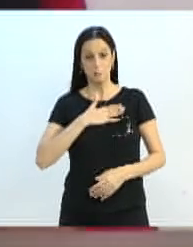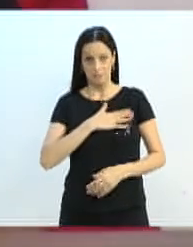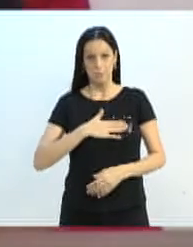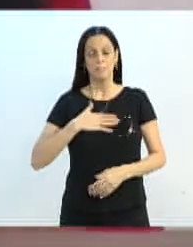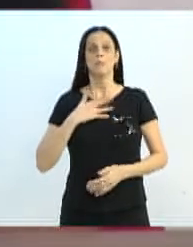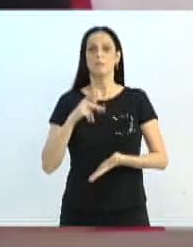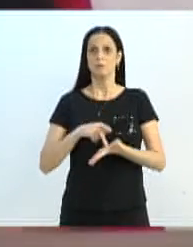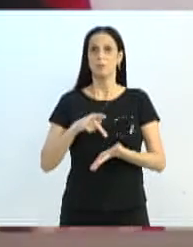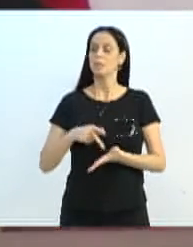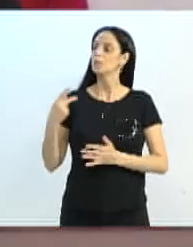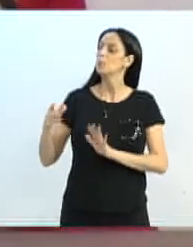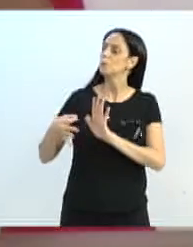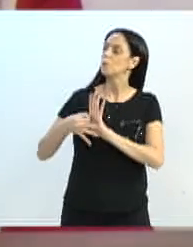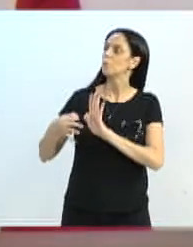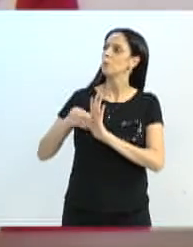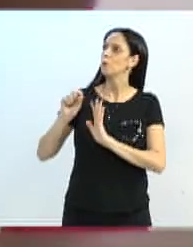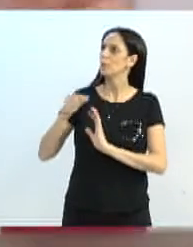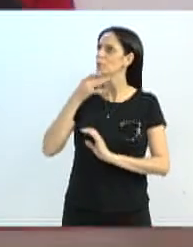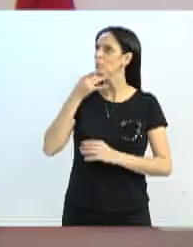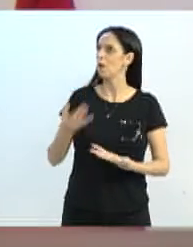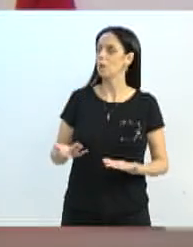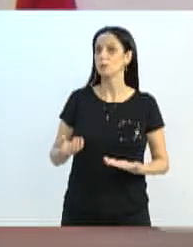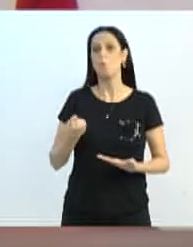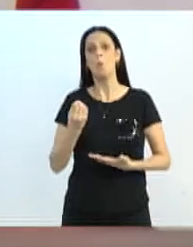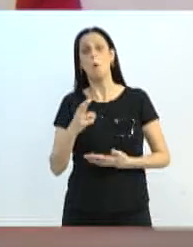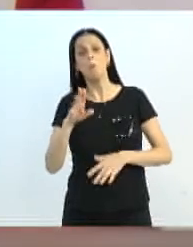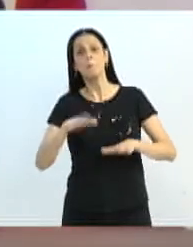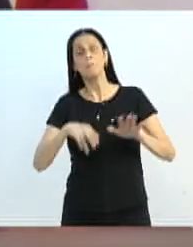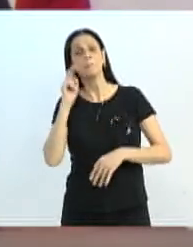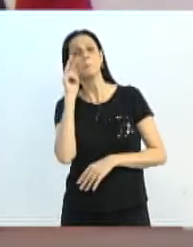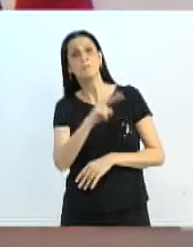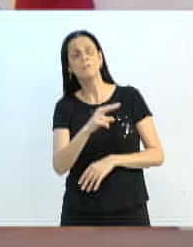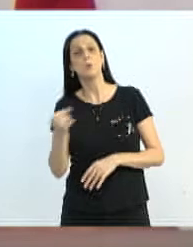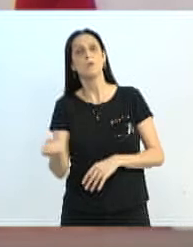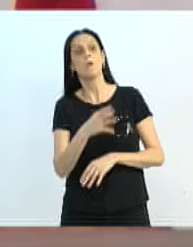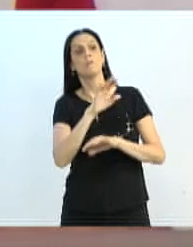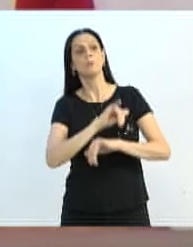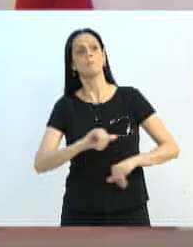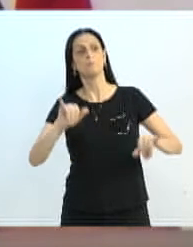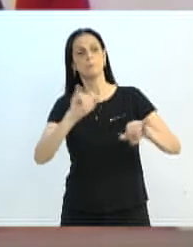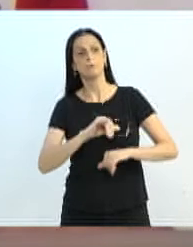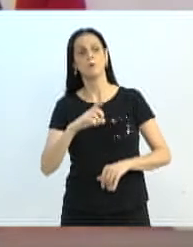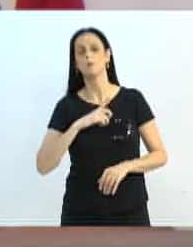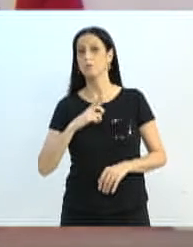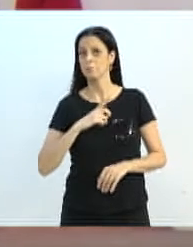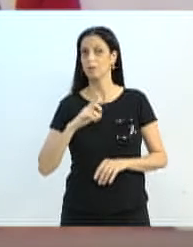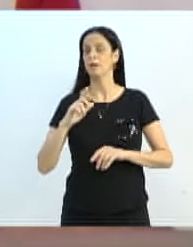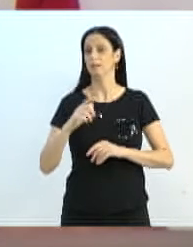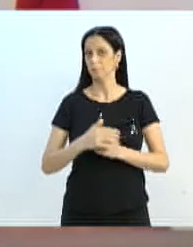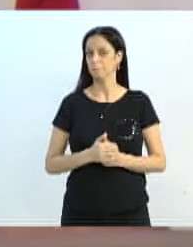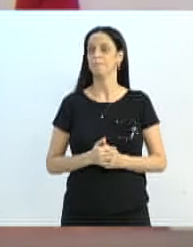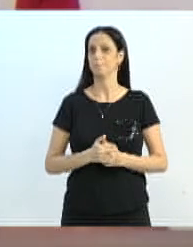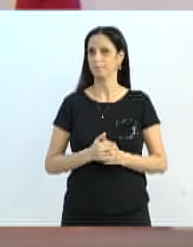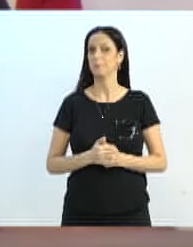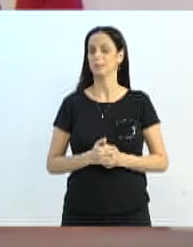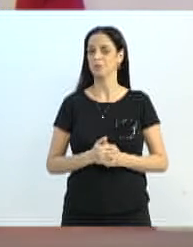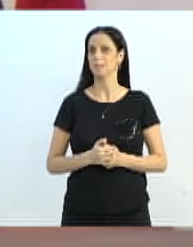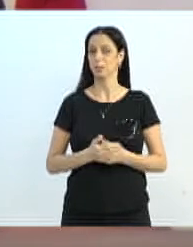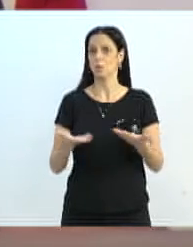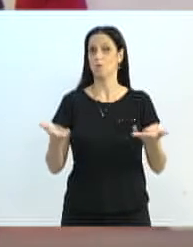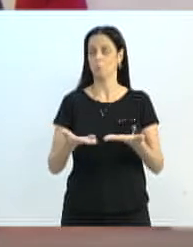o que Vossa Excelência acha, ou Vossa Excelência não está vendo as notícias que estão sendo reveladas na imprensa aí, neste café com